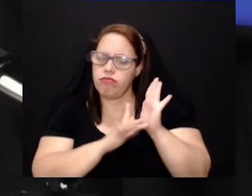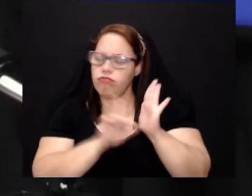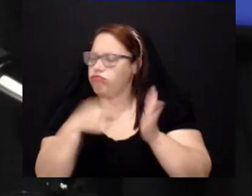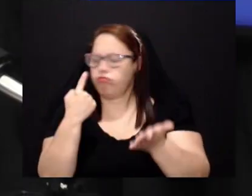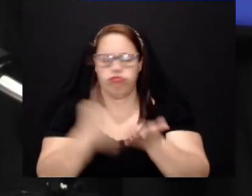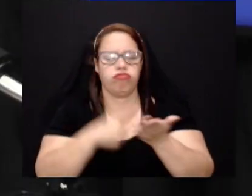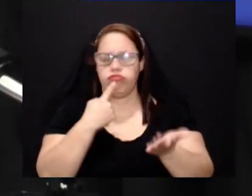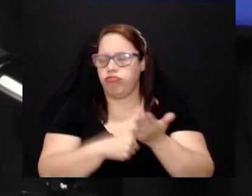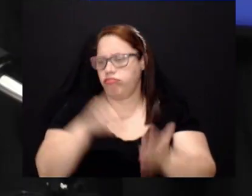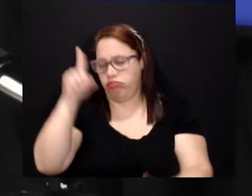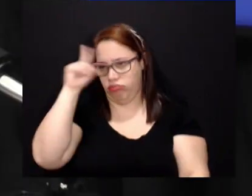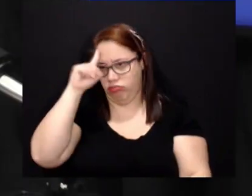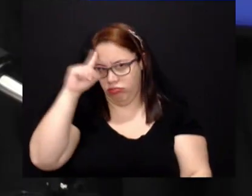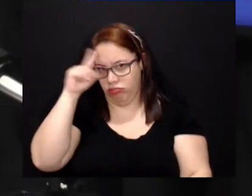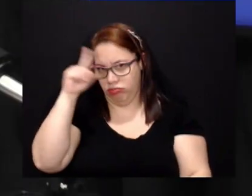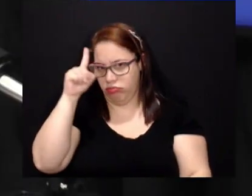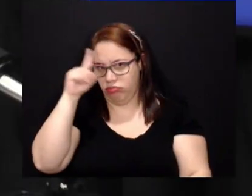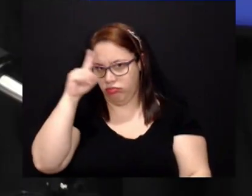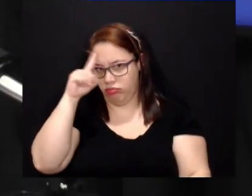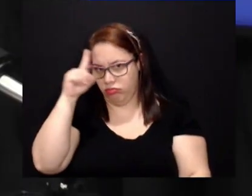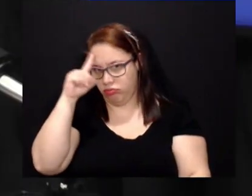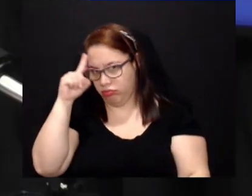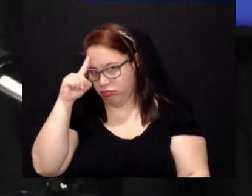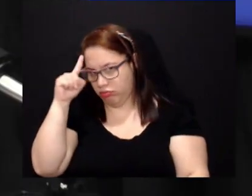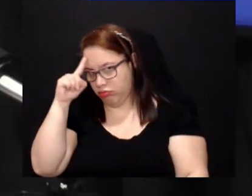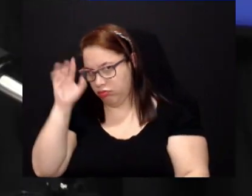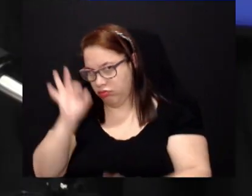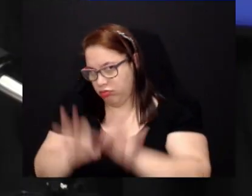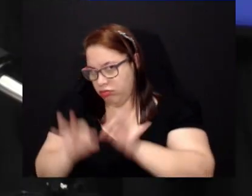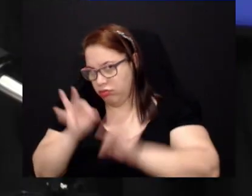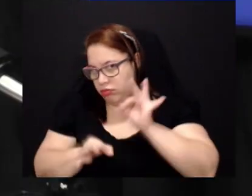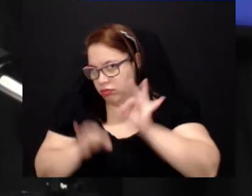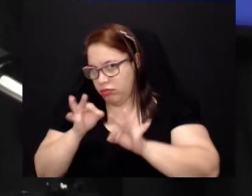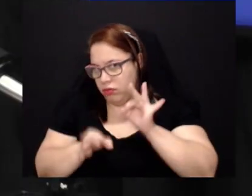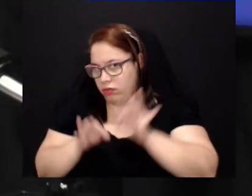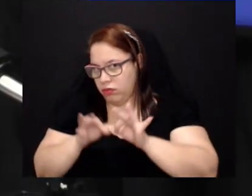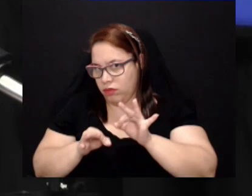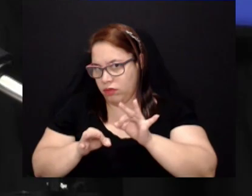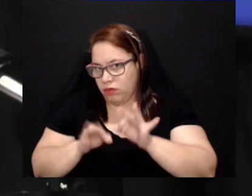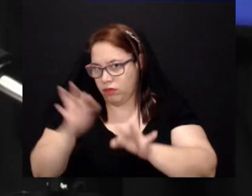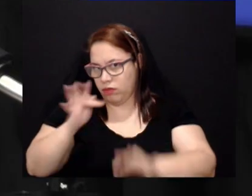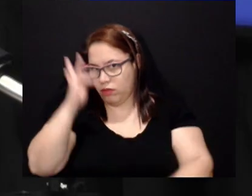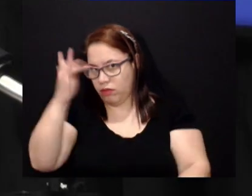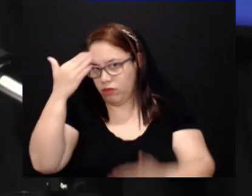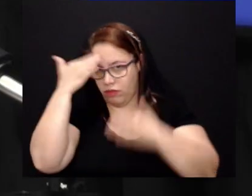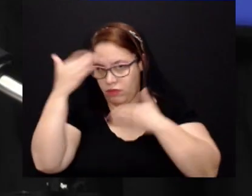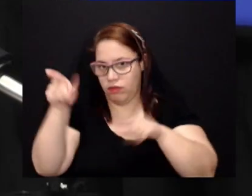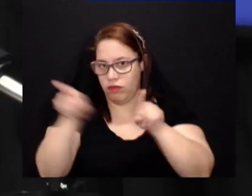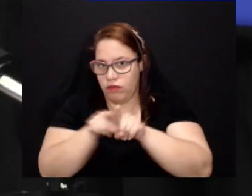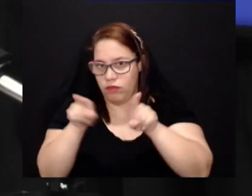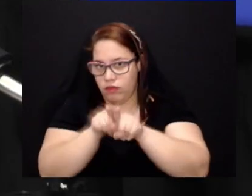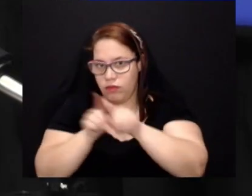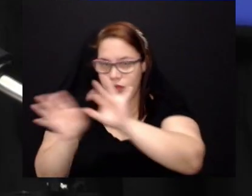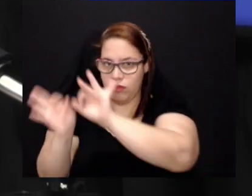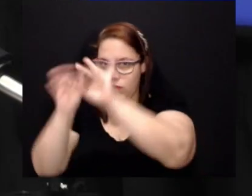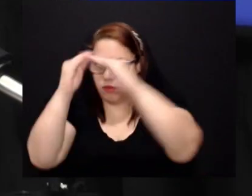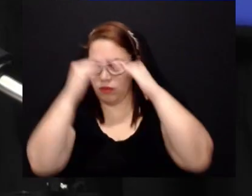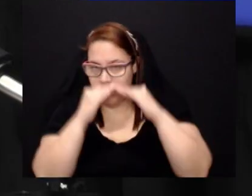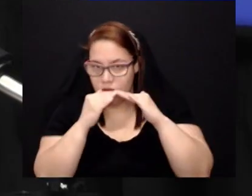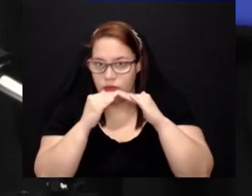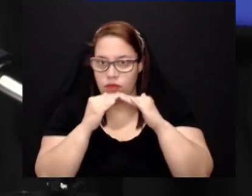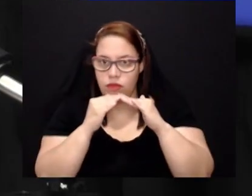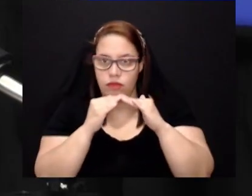diário com a justiça, com a dignidade, com o futuro. Agradeço também a você que está em casa, que